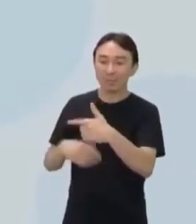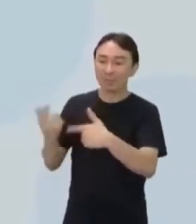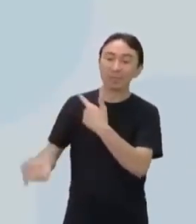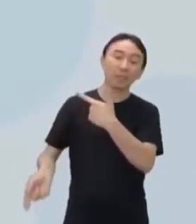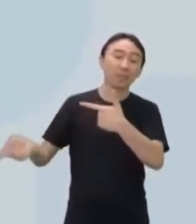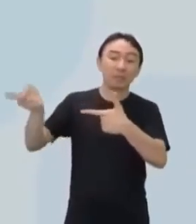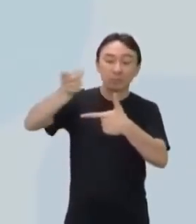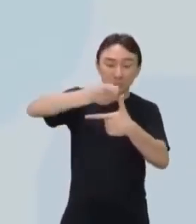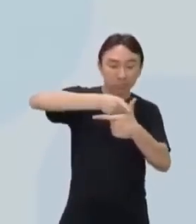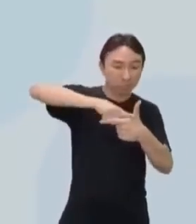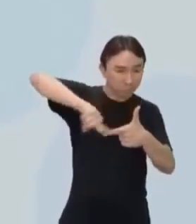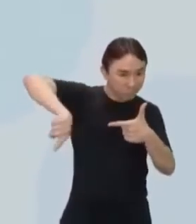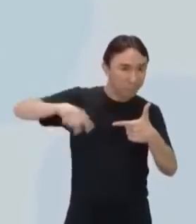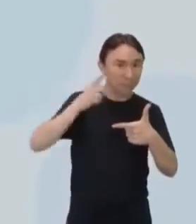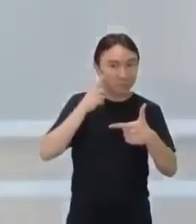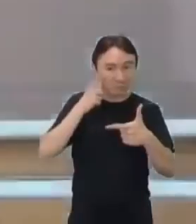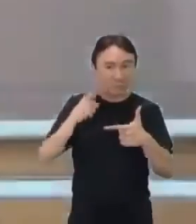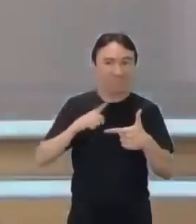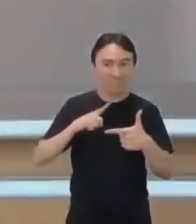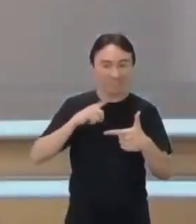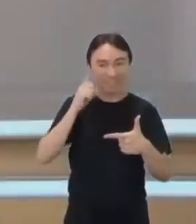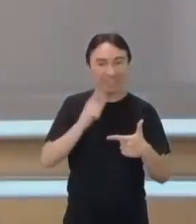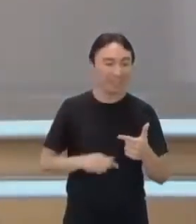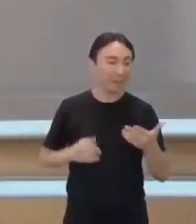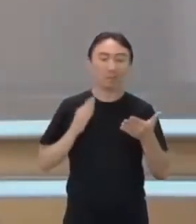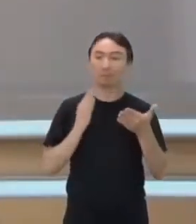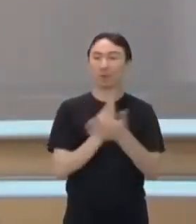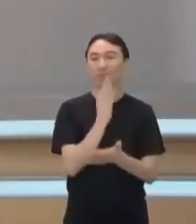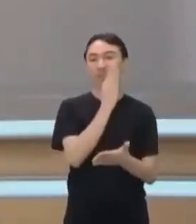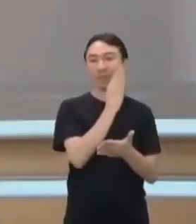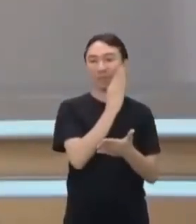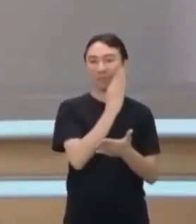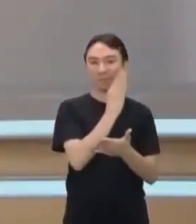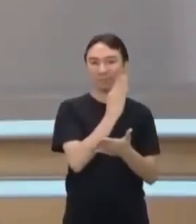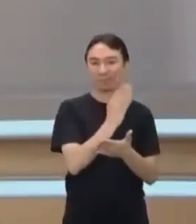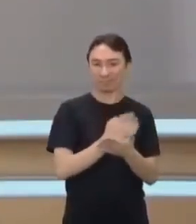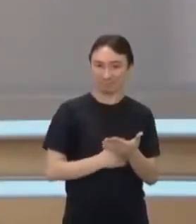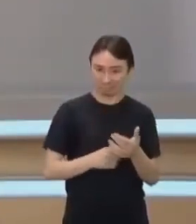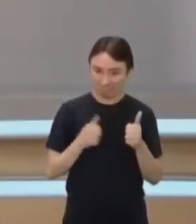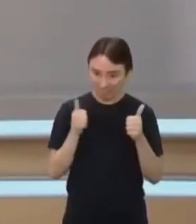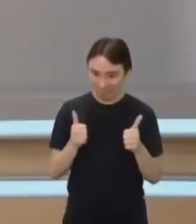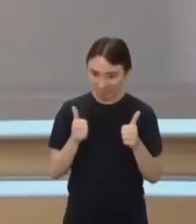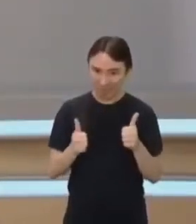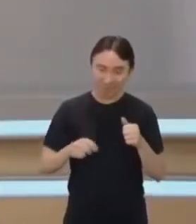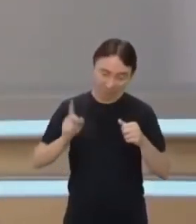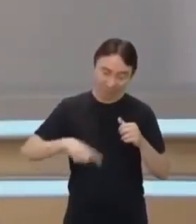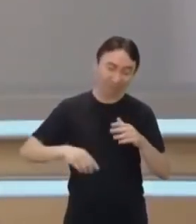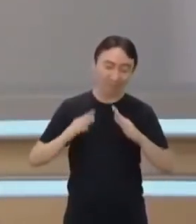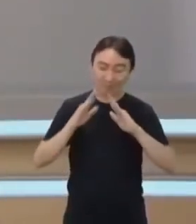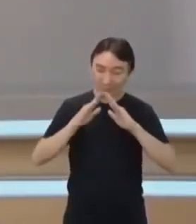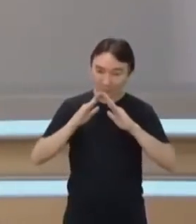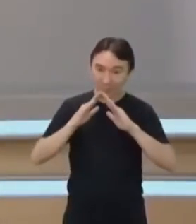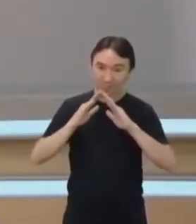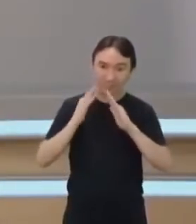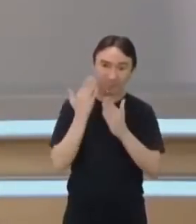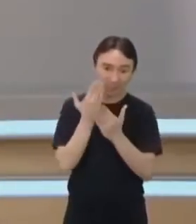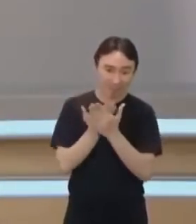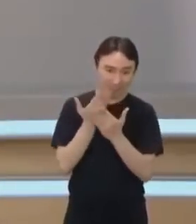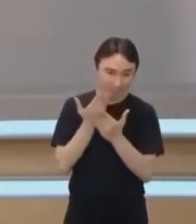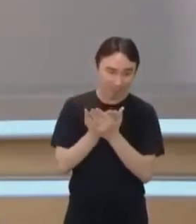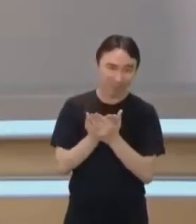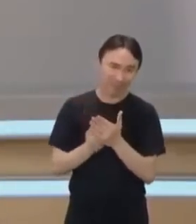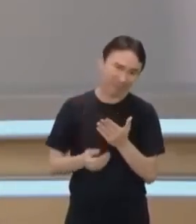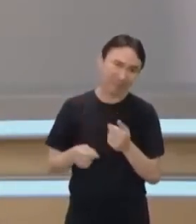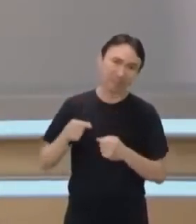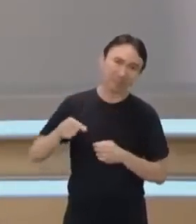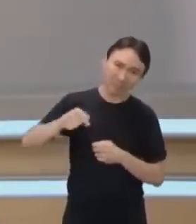de aprovação, que está dentro do nosso fluxo escolar, tá? Então, é importante a gente destacar que mesmo tendo